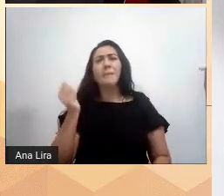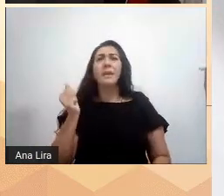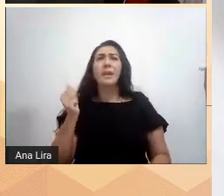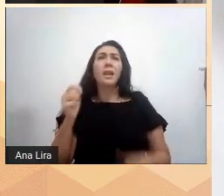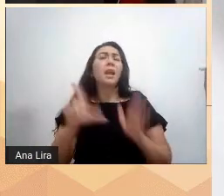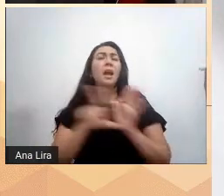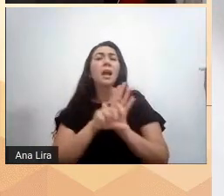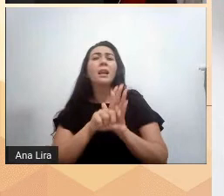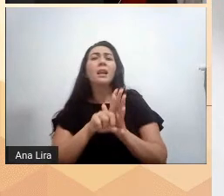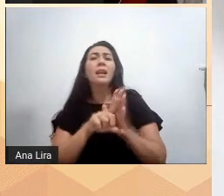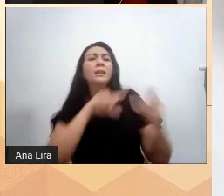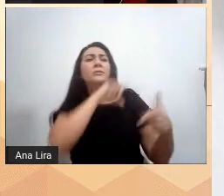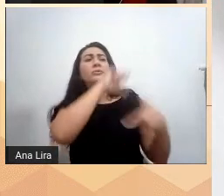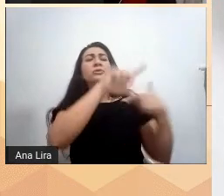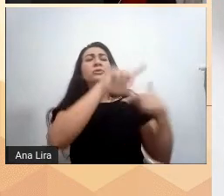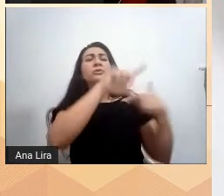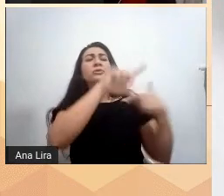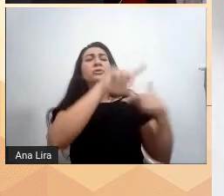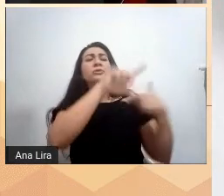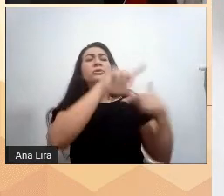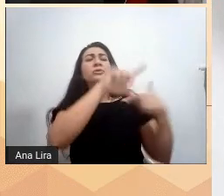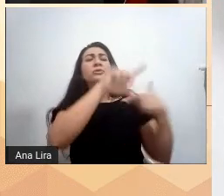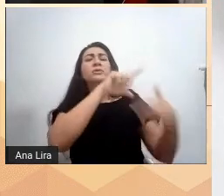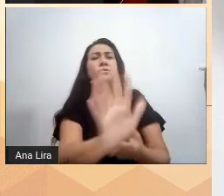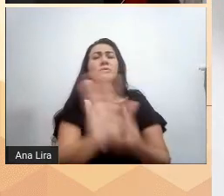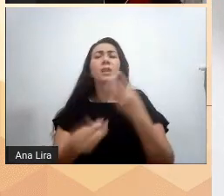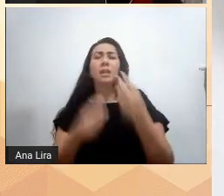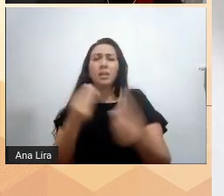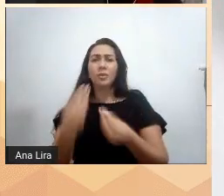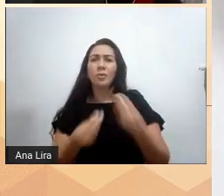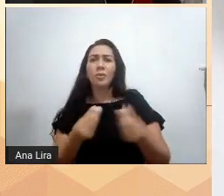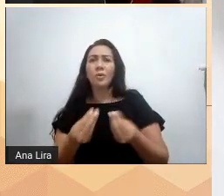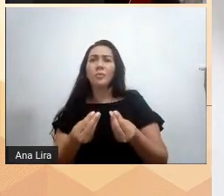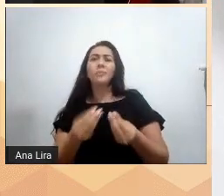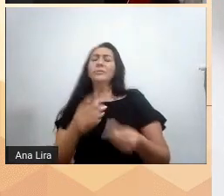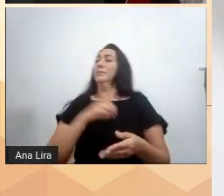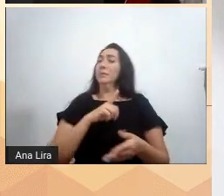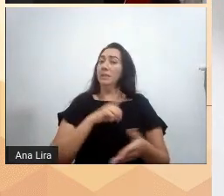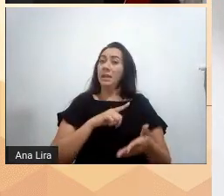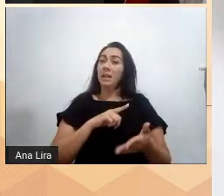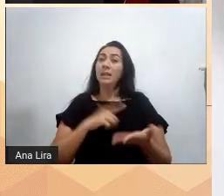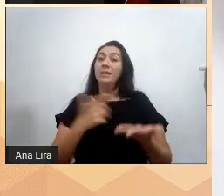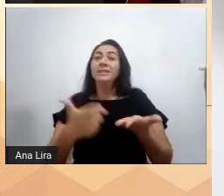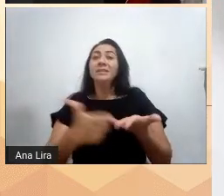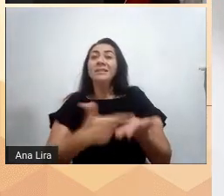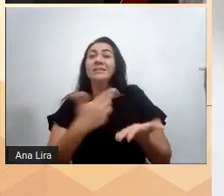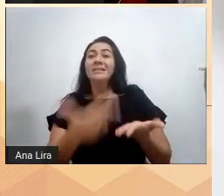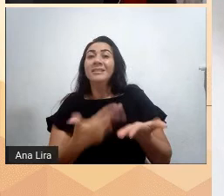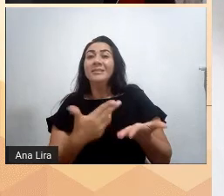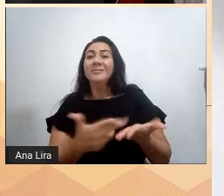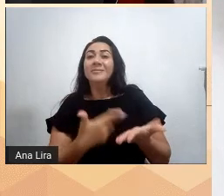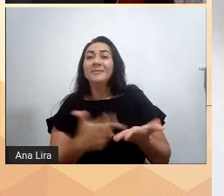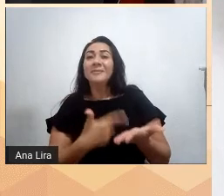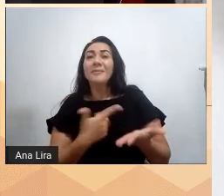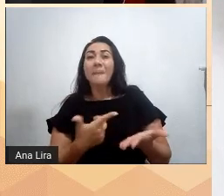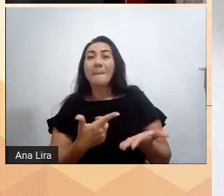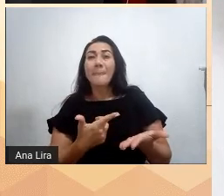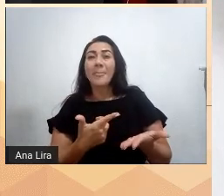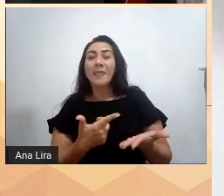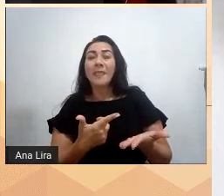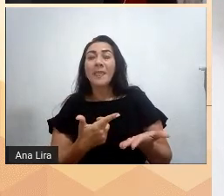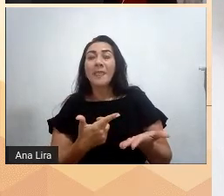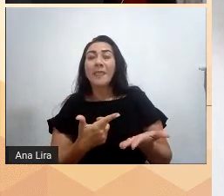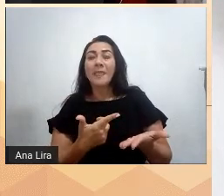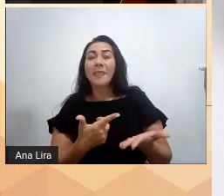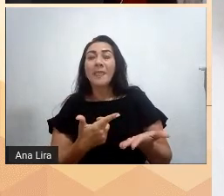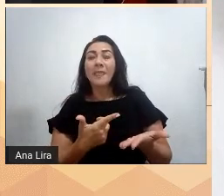está disponibilizando a cartilha da Lei de Incentivo à Cultura Federal, é a 4ª edição já, ela está